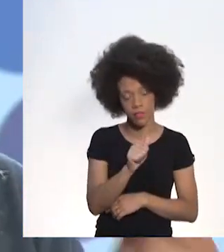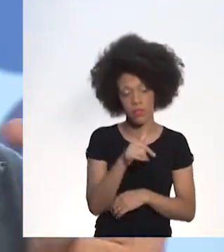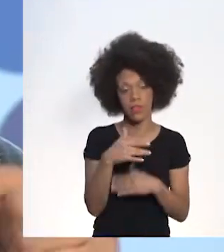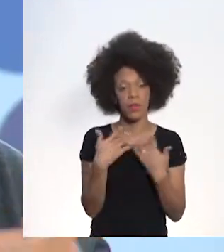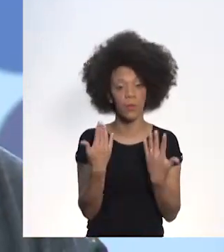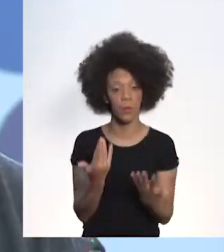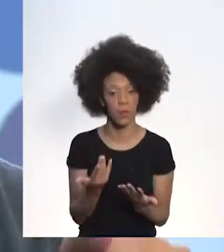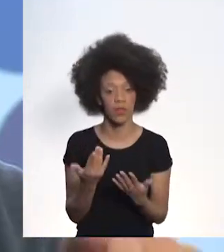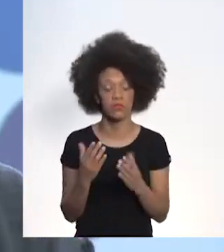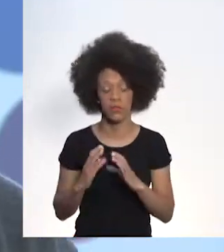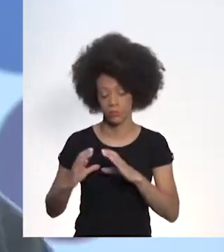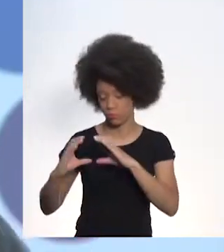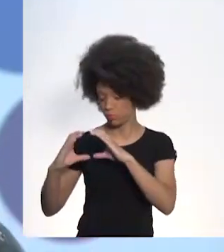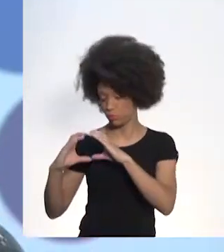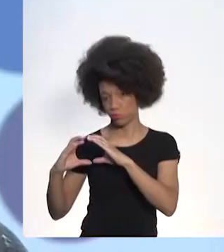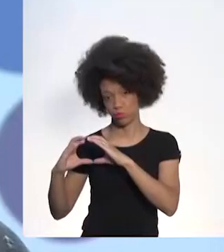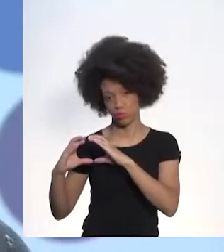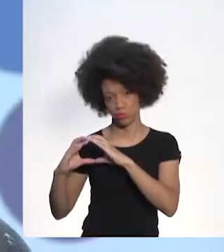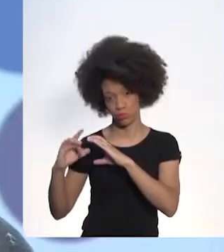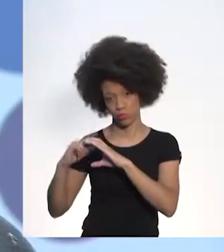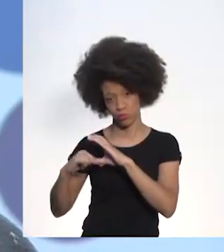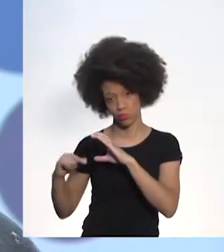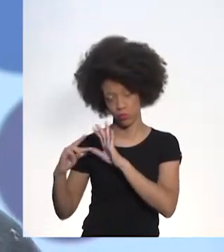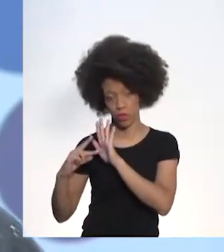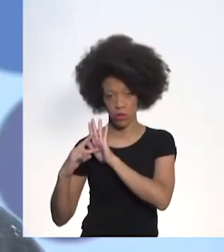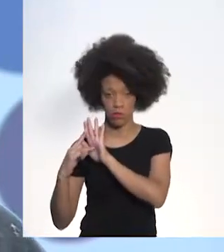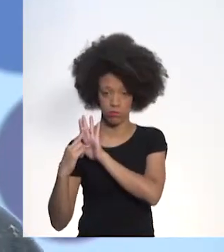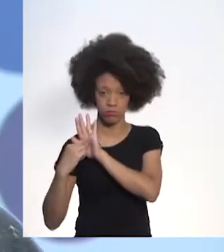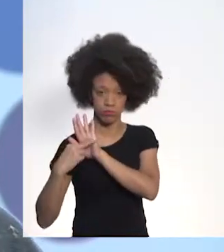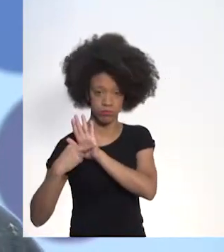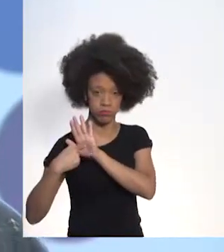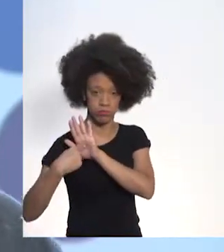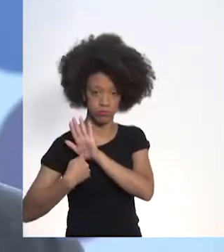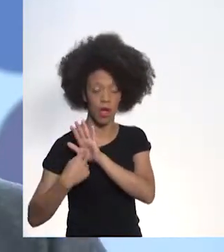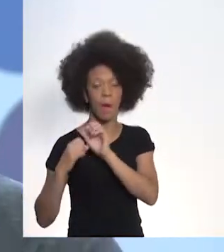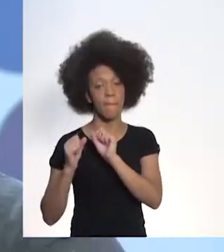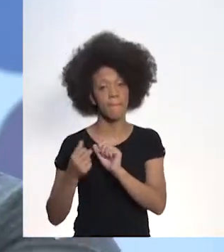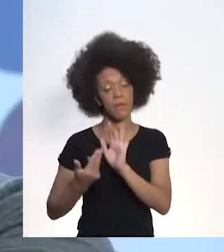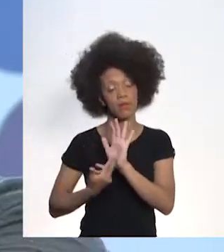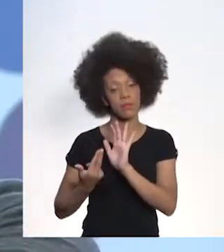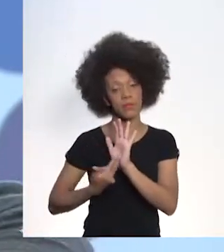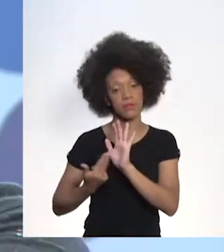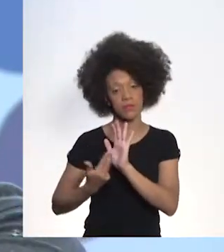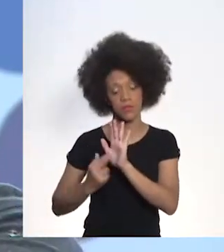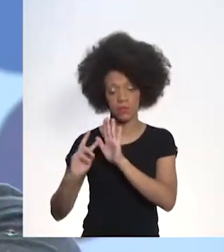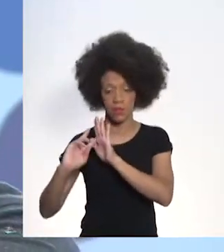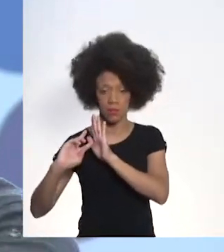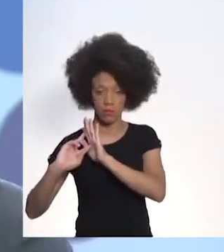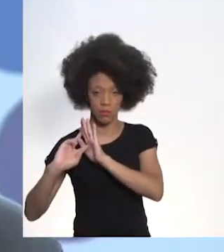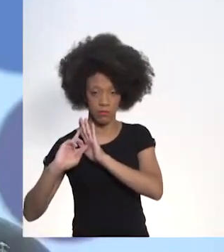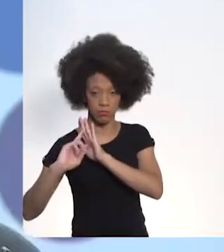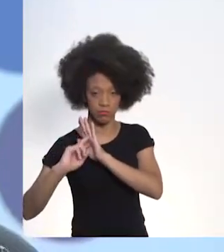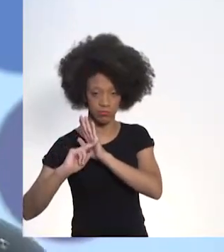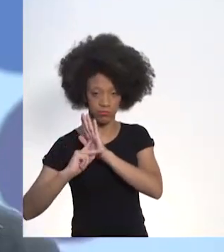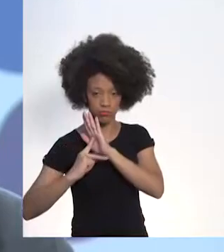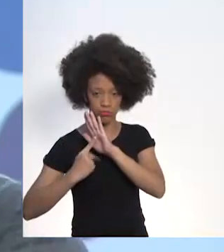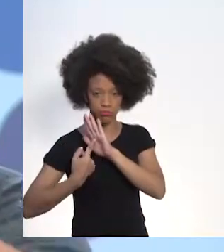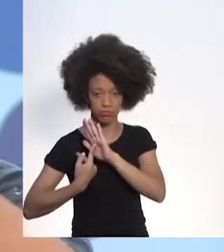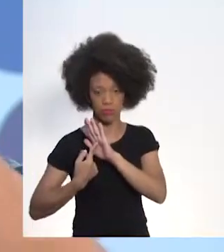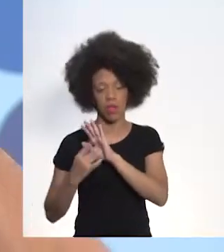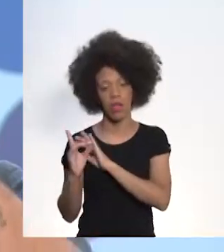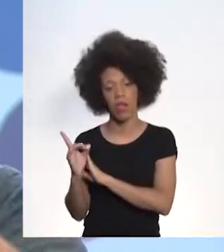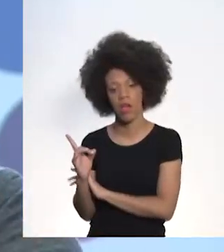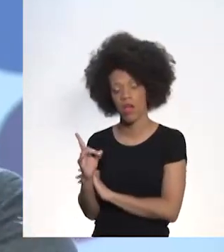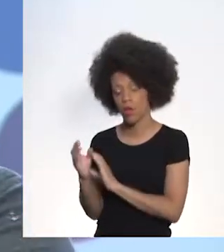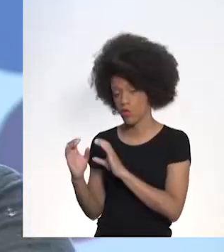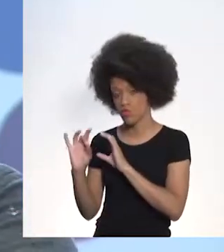a circunferência pode ser representada por esse anel aqui, né? A circunferência é vazada dentro, né? É só